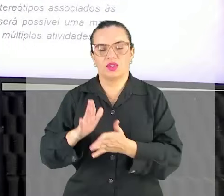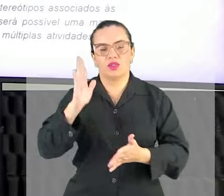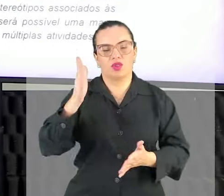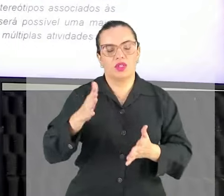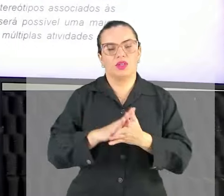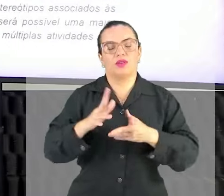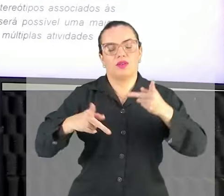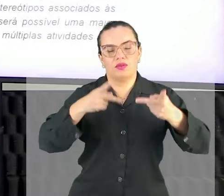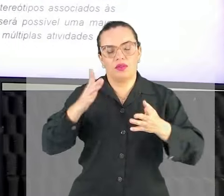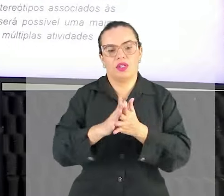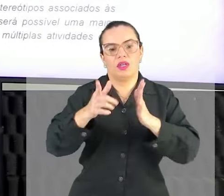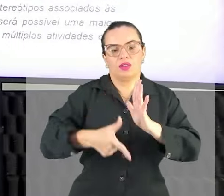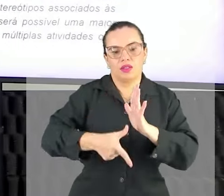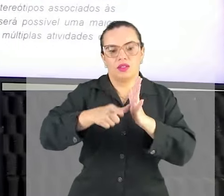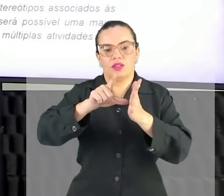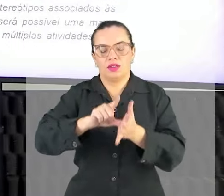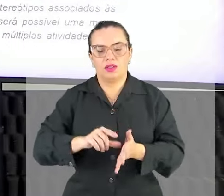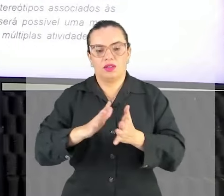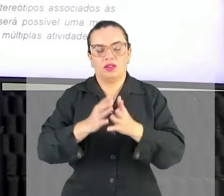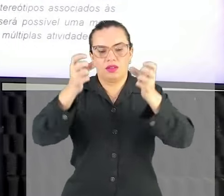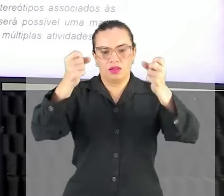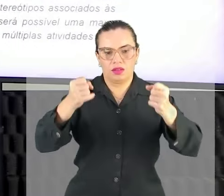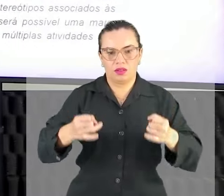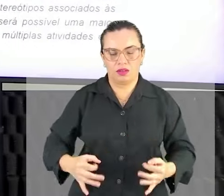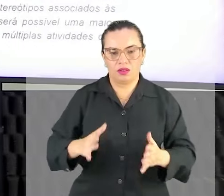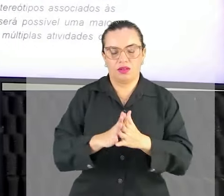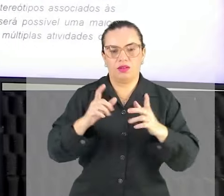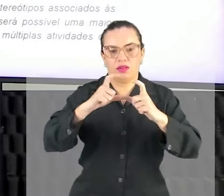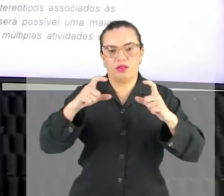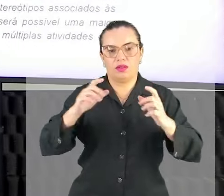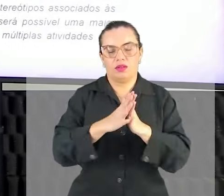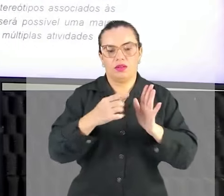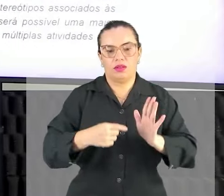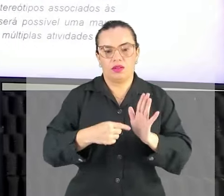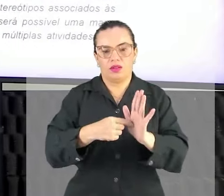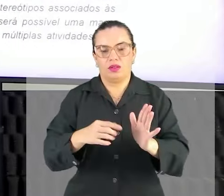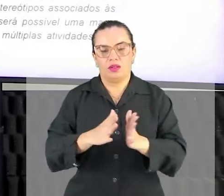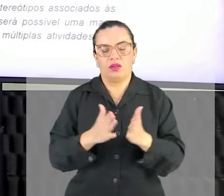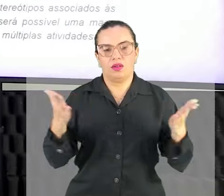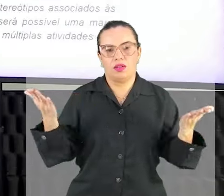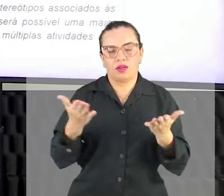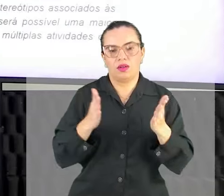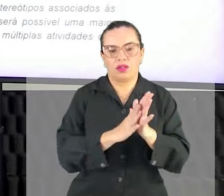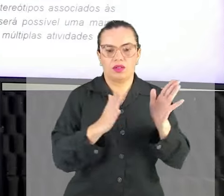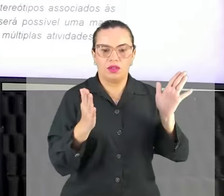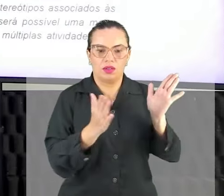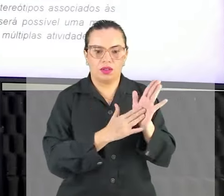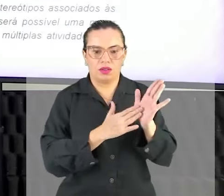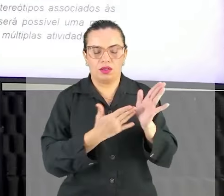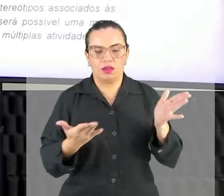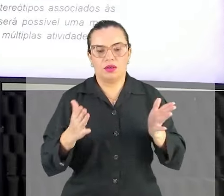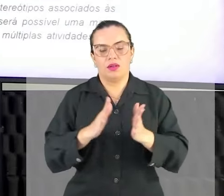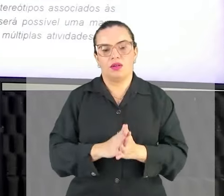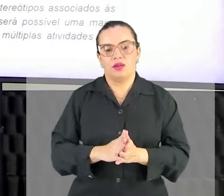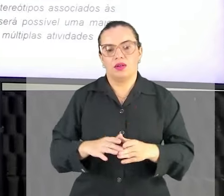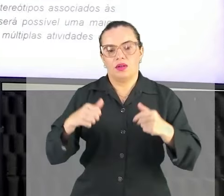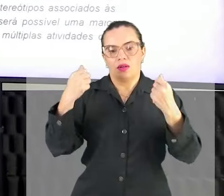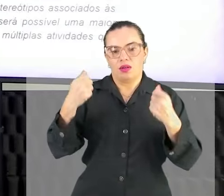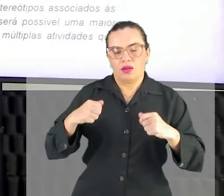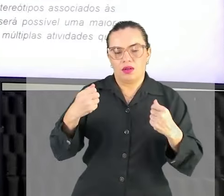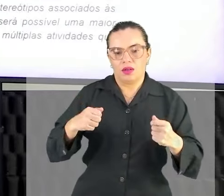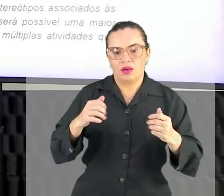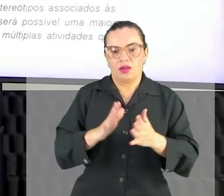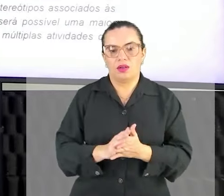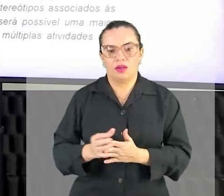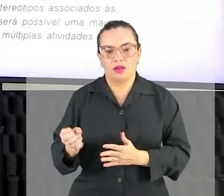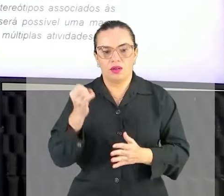foi dita anteriormente, ok? Frase de apresentação. Vamos agora para os elementos da proposta. Assim é imprescindível que o Ministério